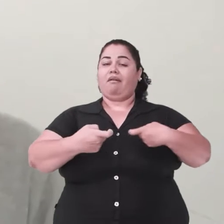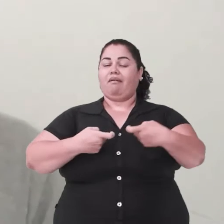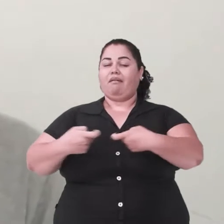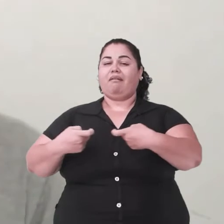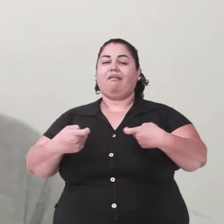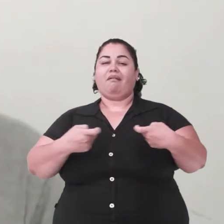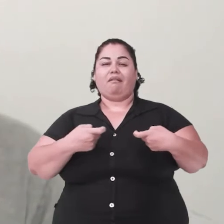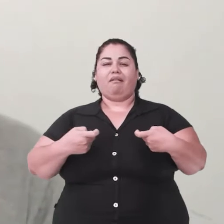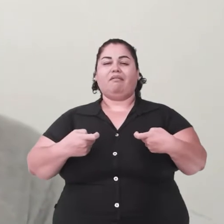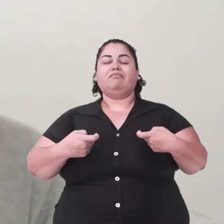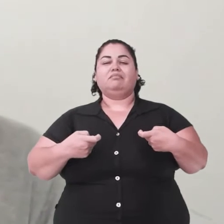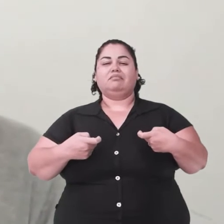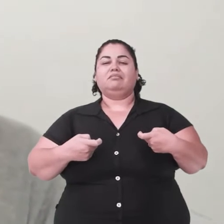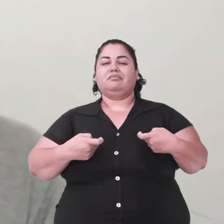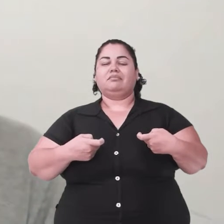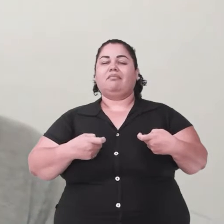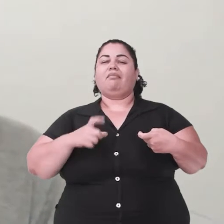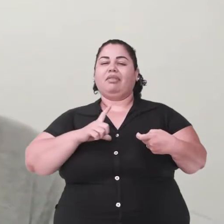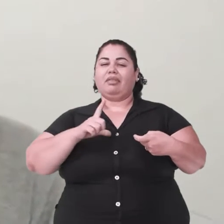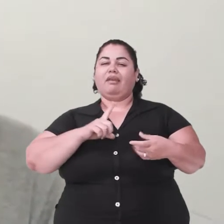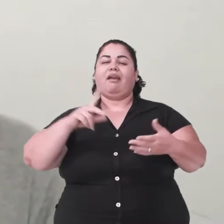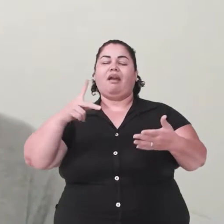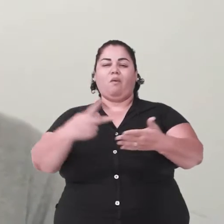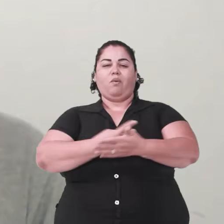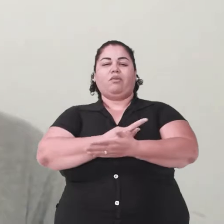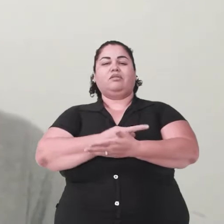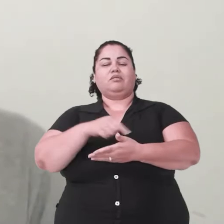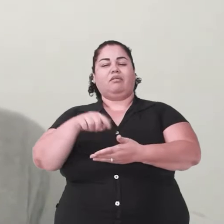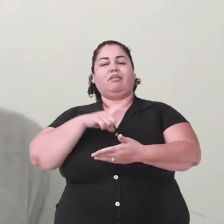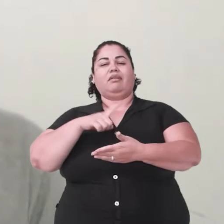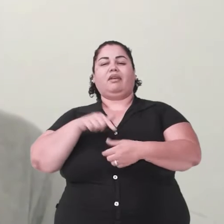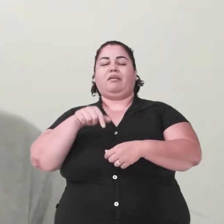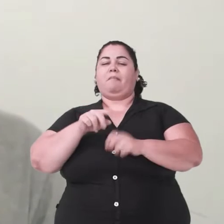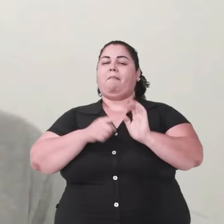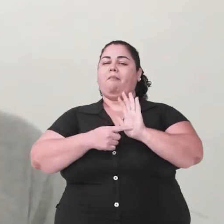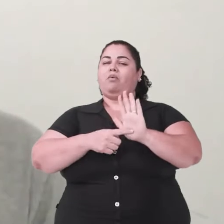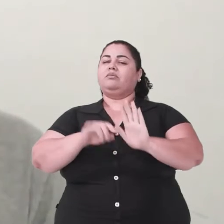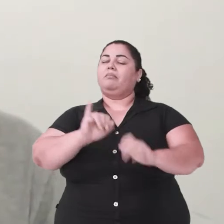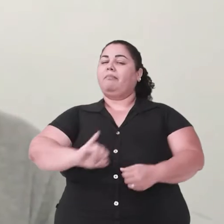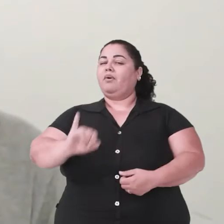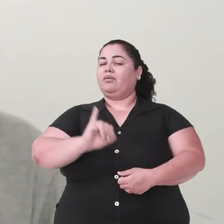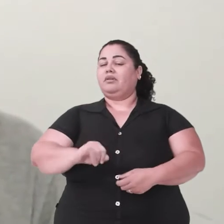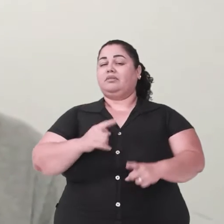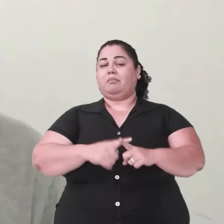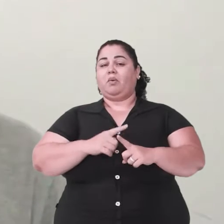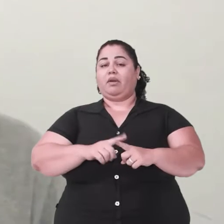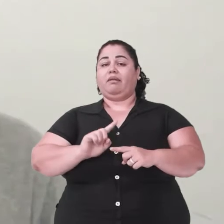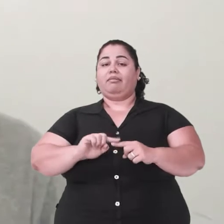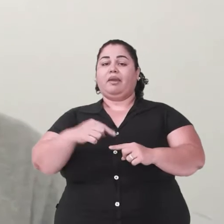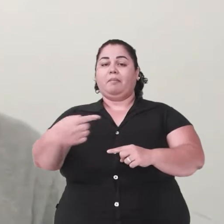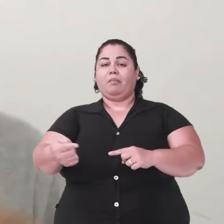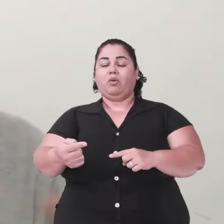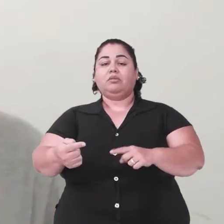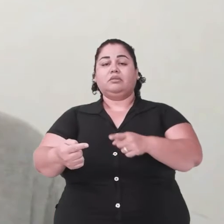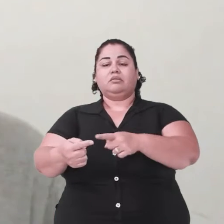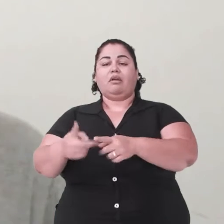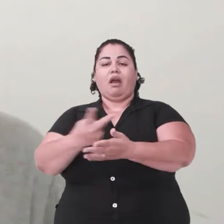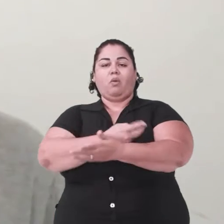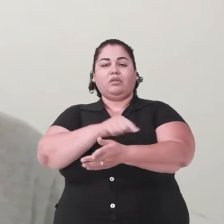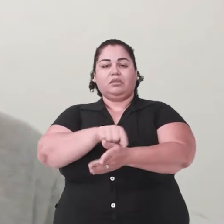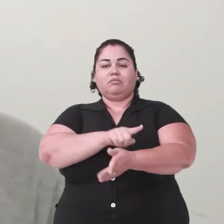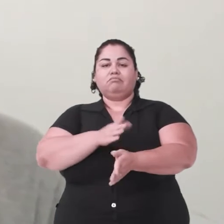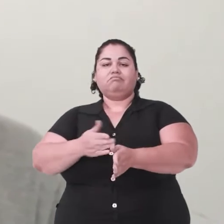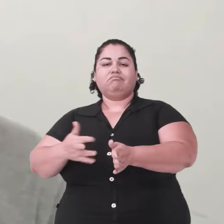guerra. Tem acontecimentos que se tornam importantes porque depois dele tudo